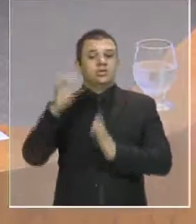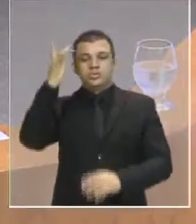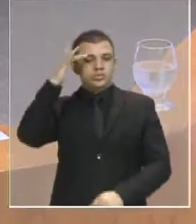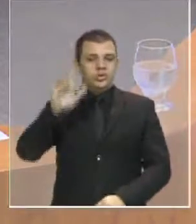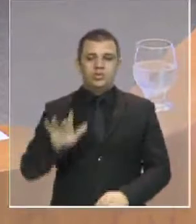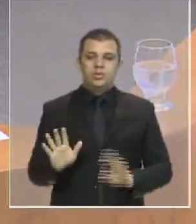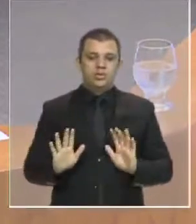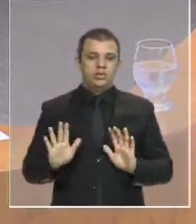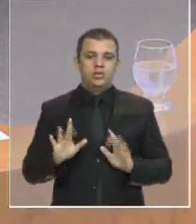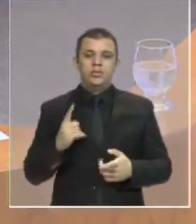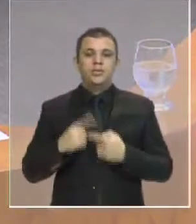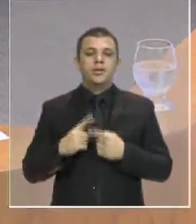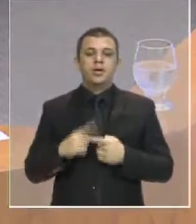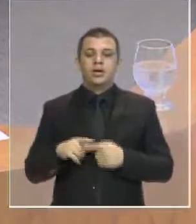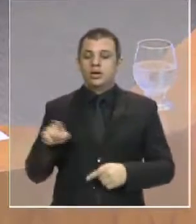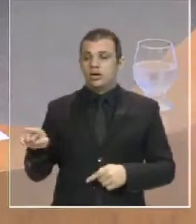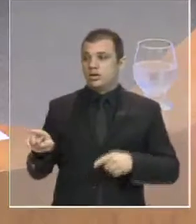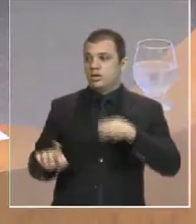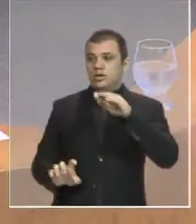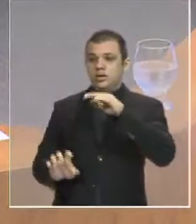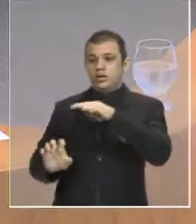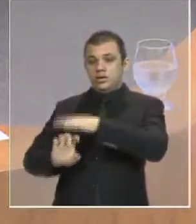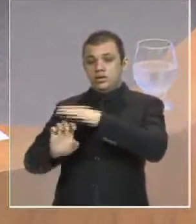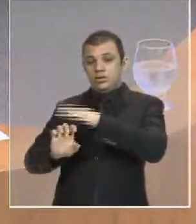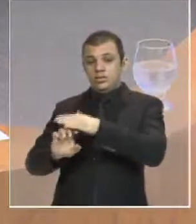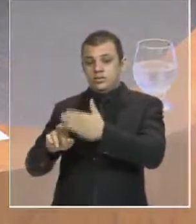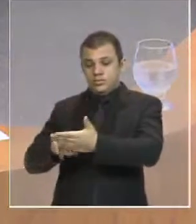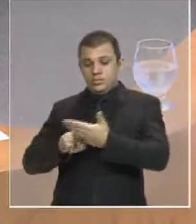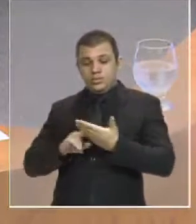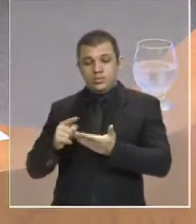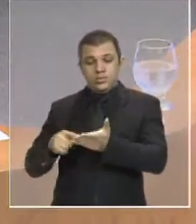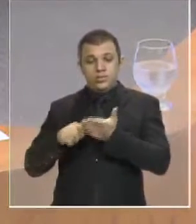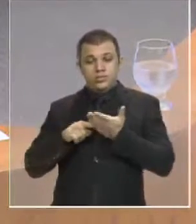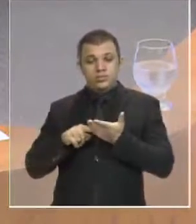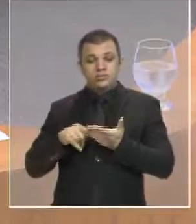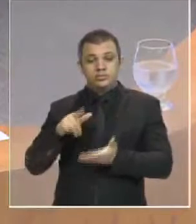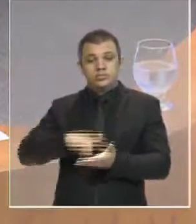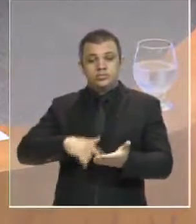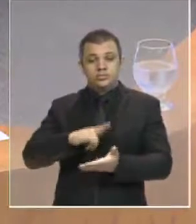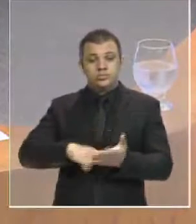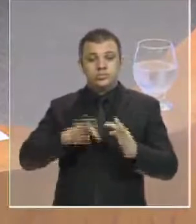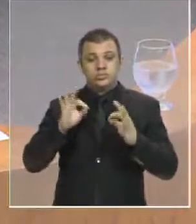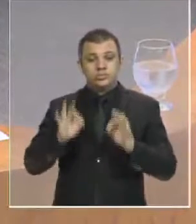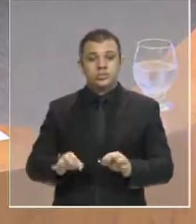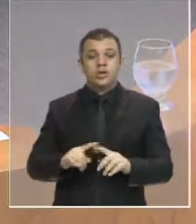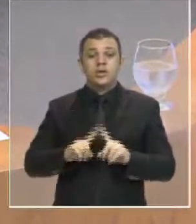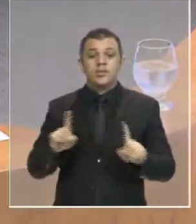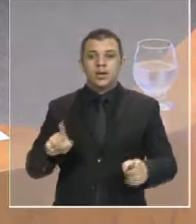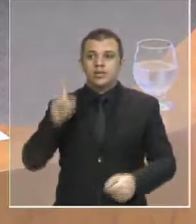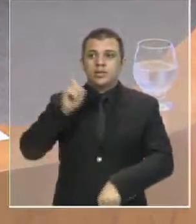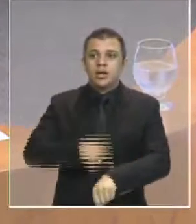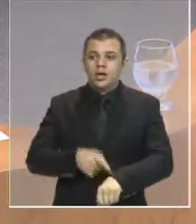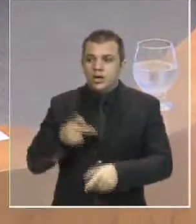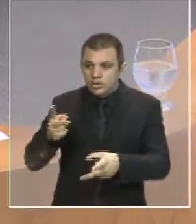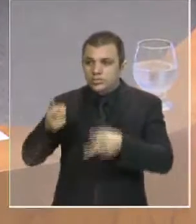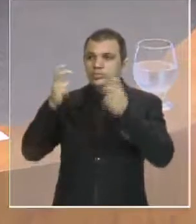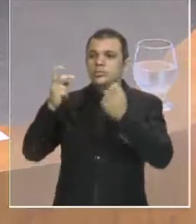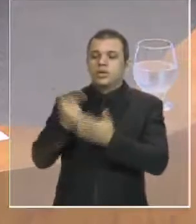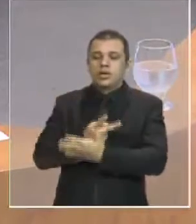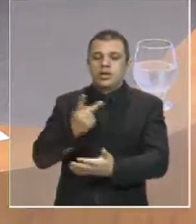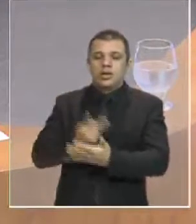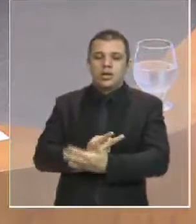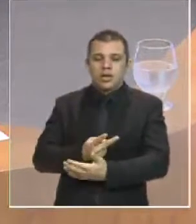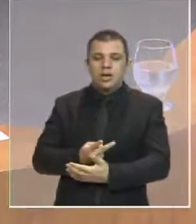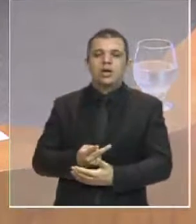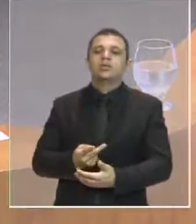empresa Norte-Sul, mas quando a prefeitura tomou conhecimento de fato, rescindiu o contrato unilateralmente e está tomando as